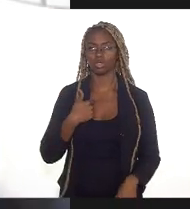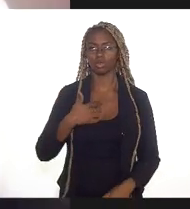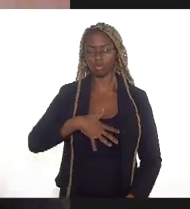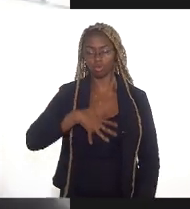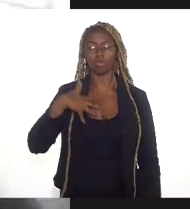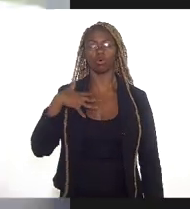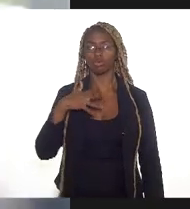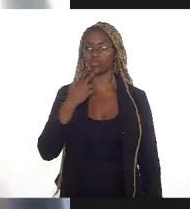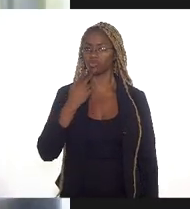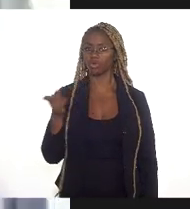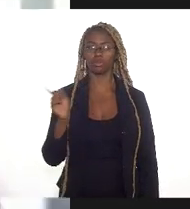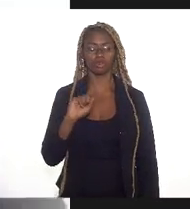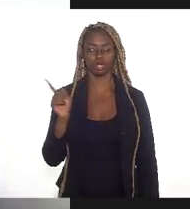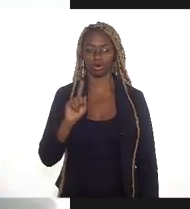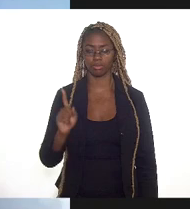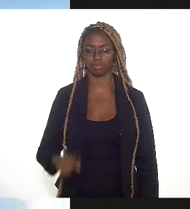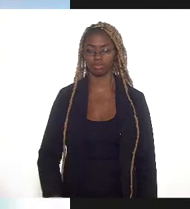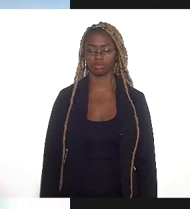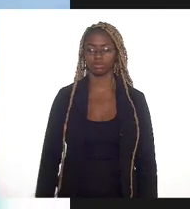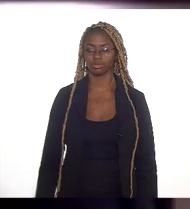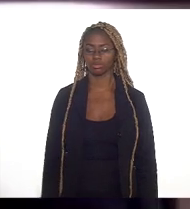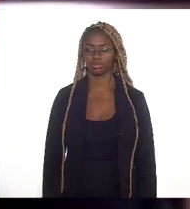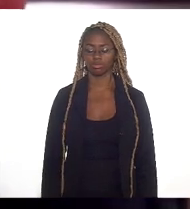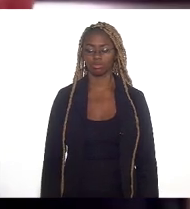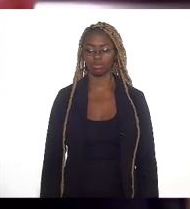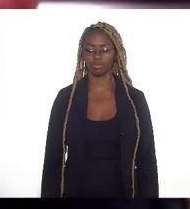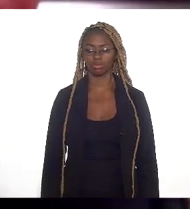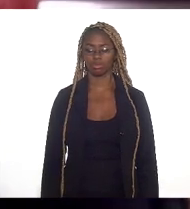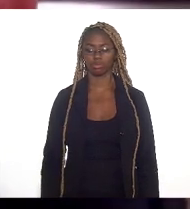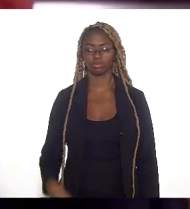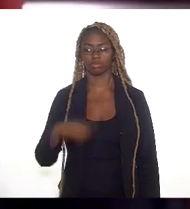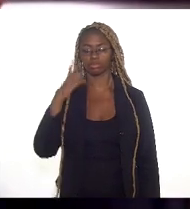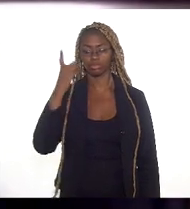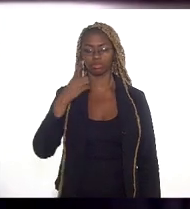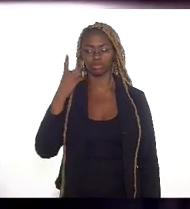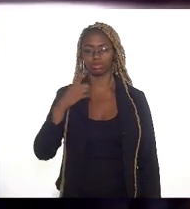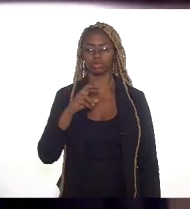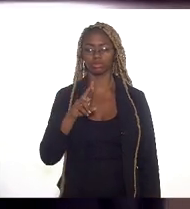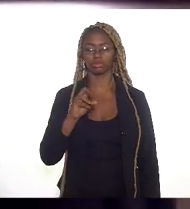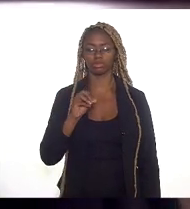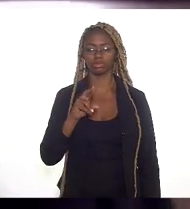orgulho, é não. Deputado Rodrigo Barcelar.